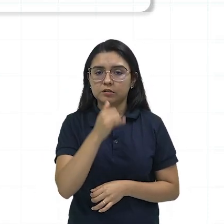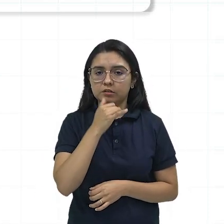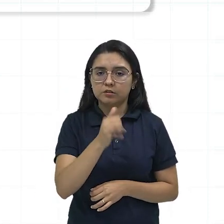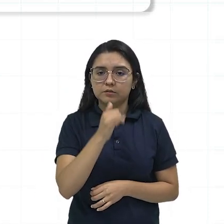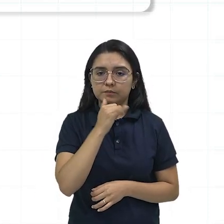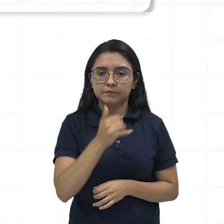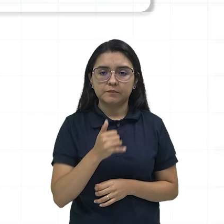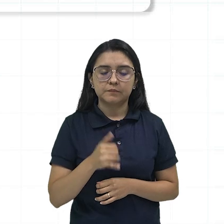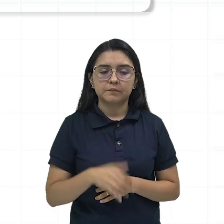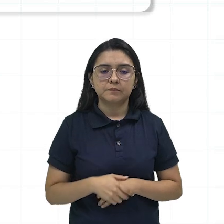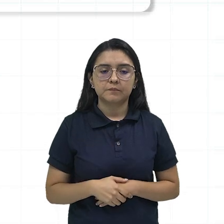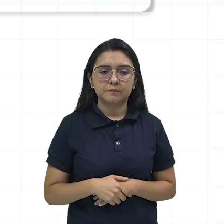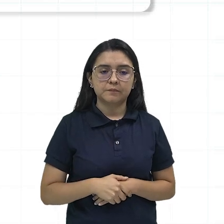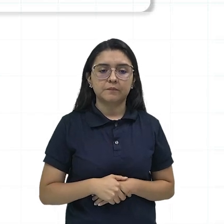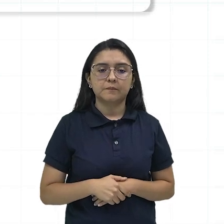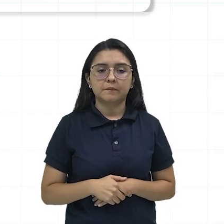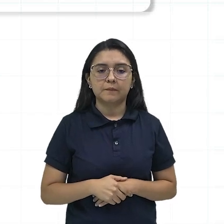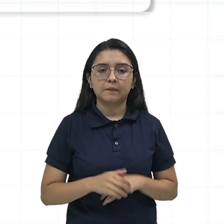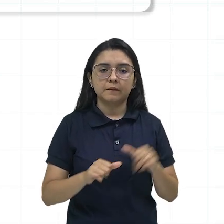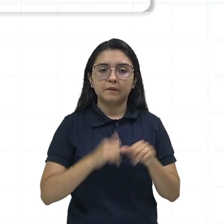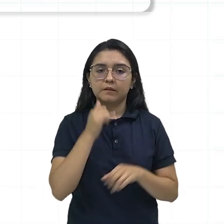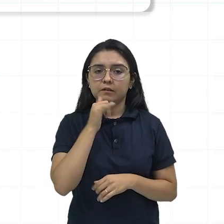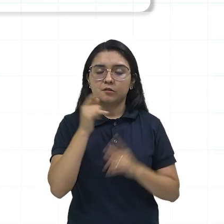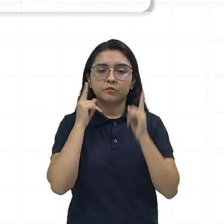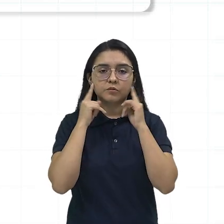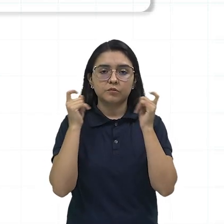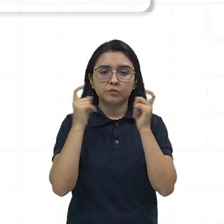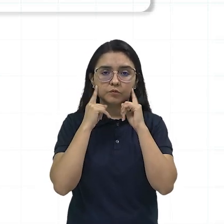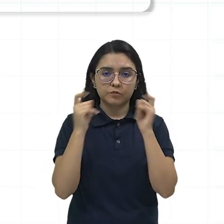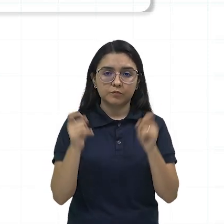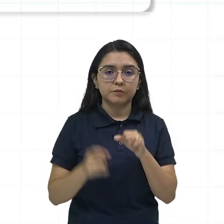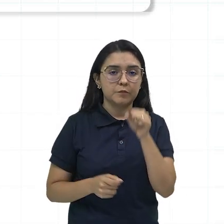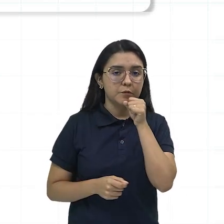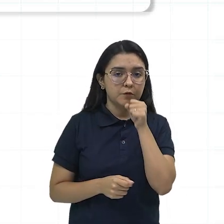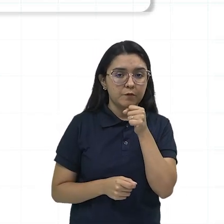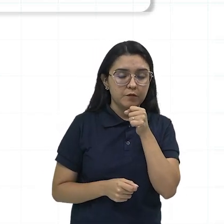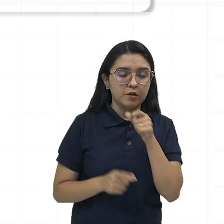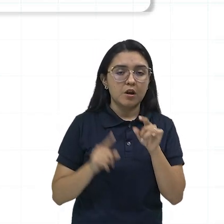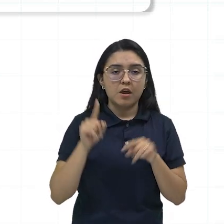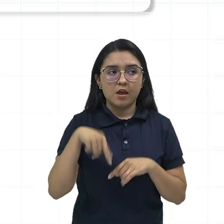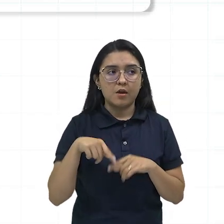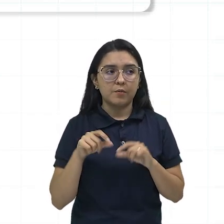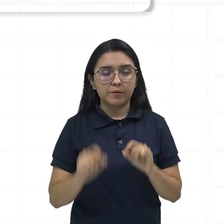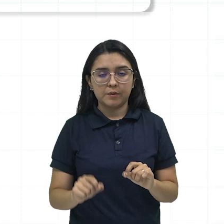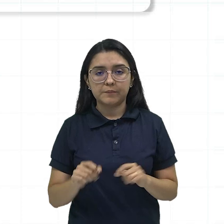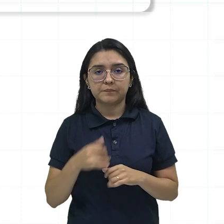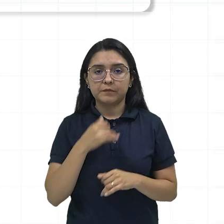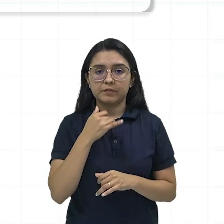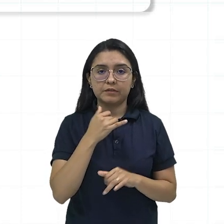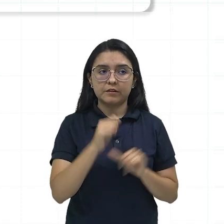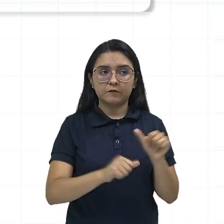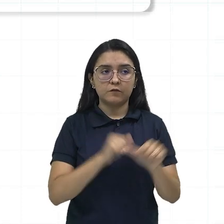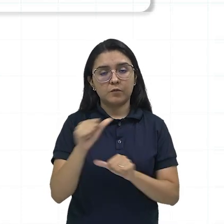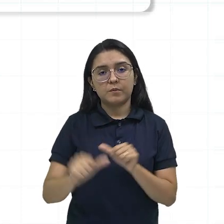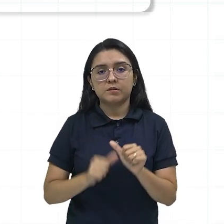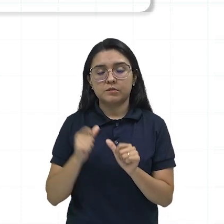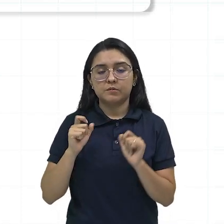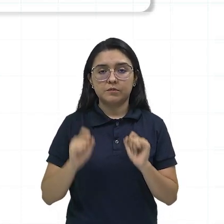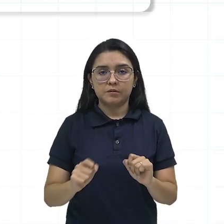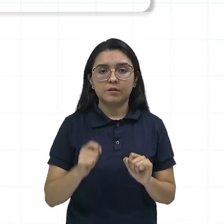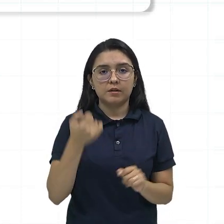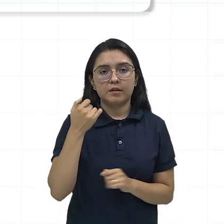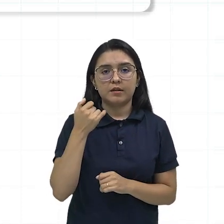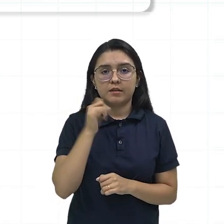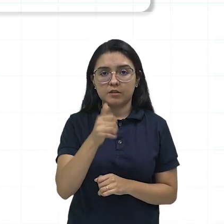energia elétrica em energia sonora, enquanto que no microfone, a gente tem a transformação da